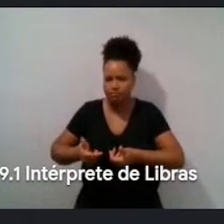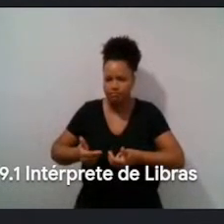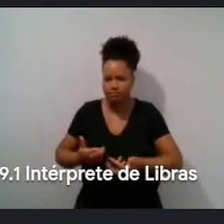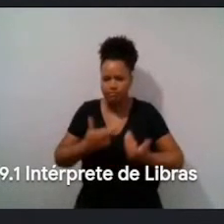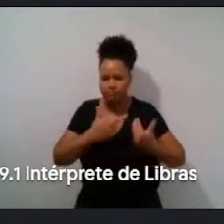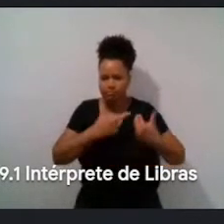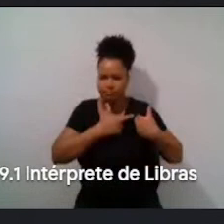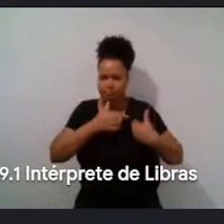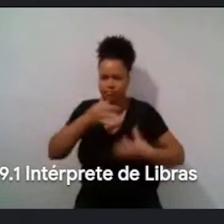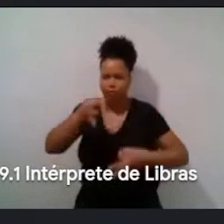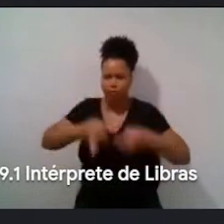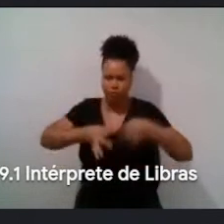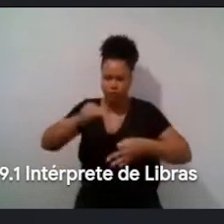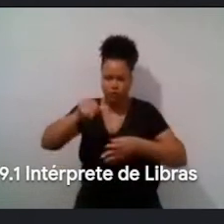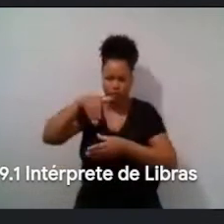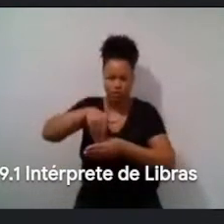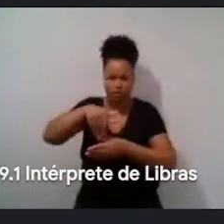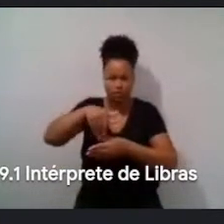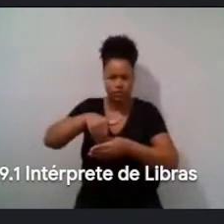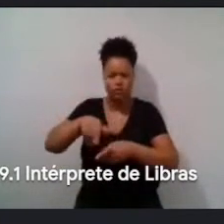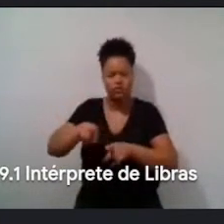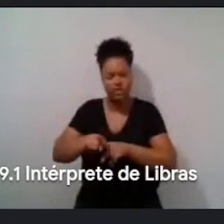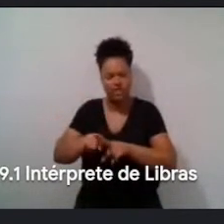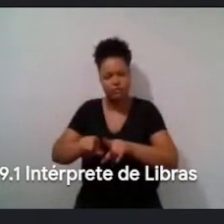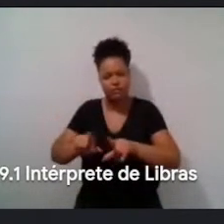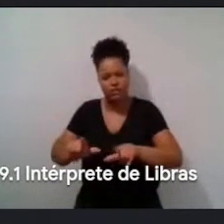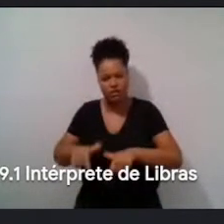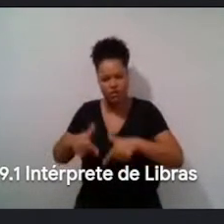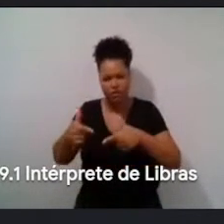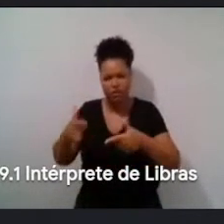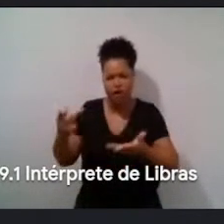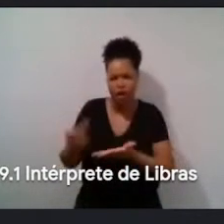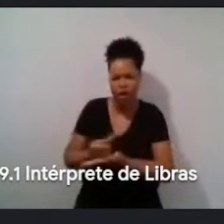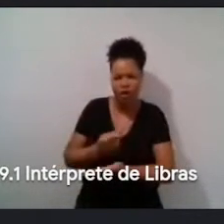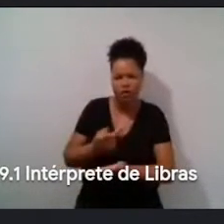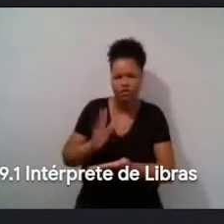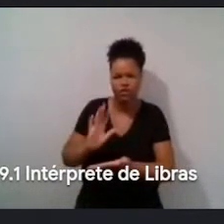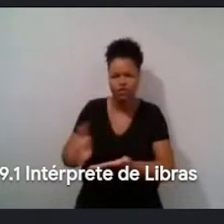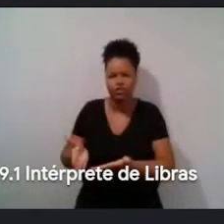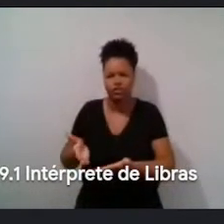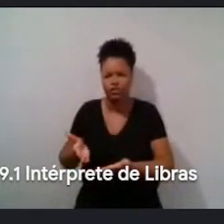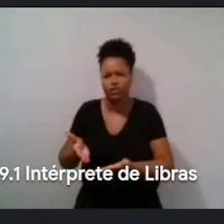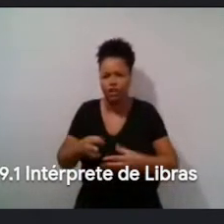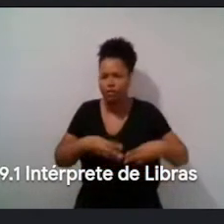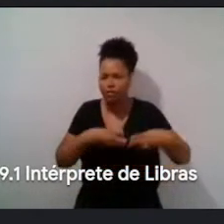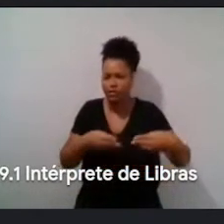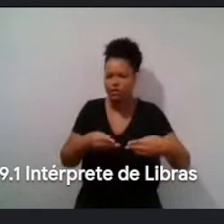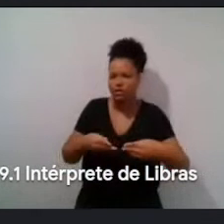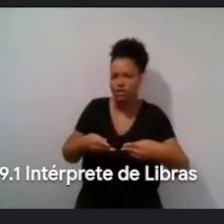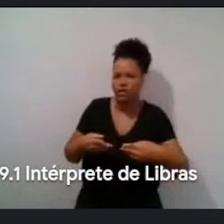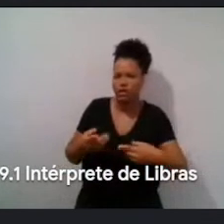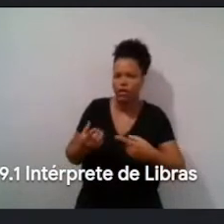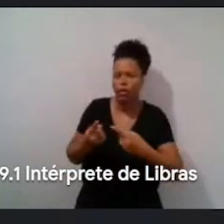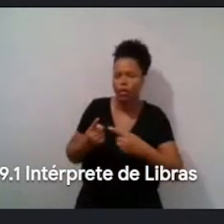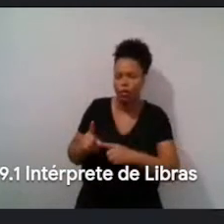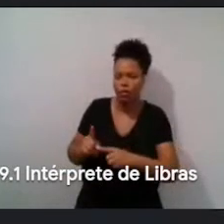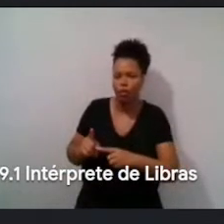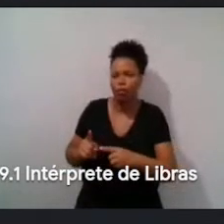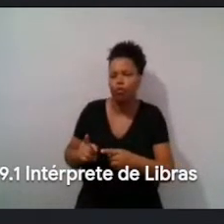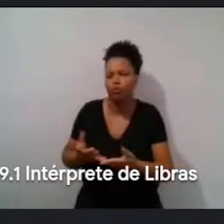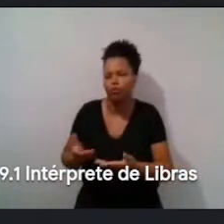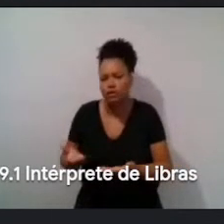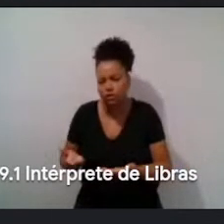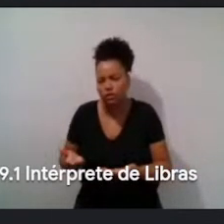eleitoral, também enfrentando situações que houve recusa por parte do magistrado na época de assumir